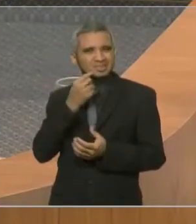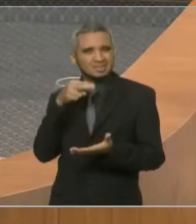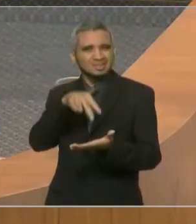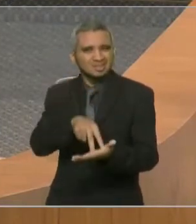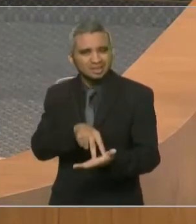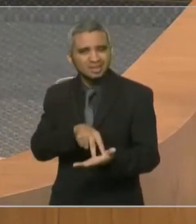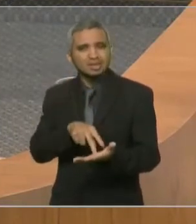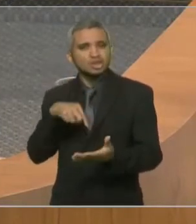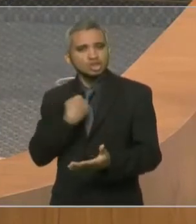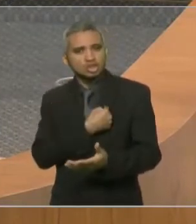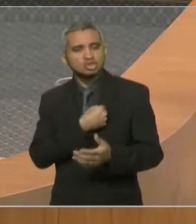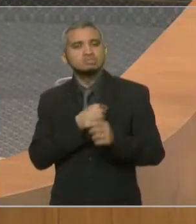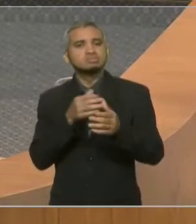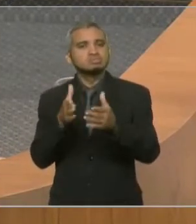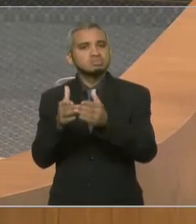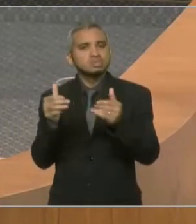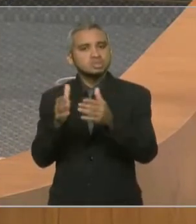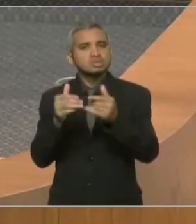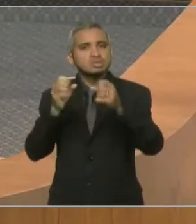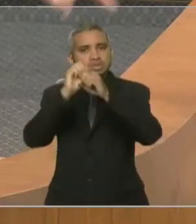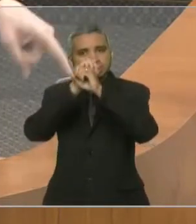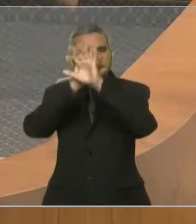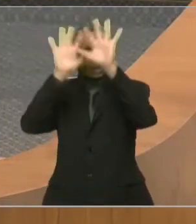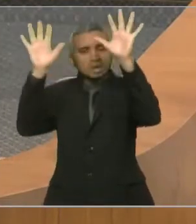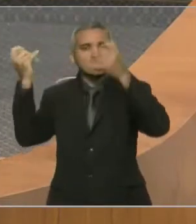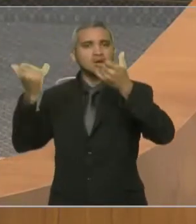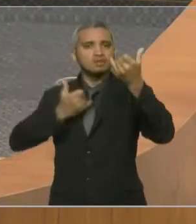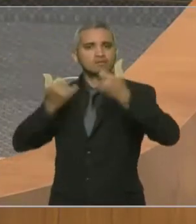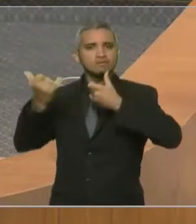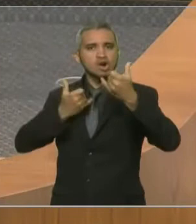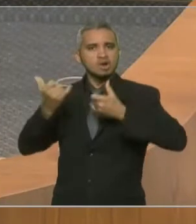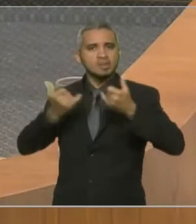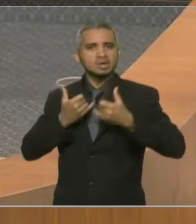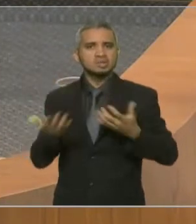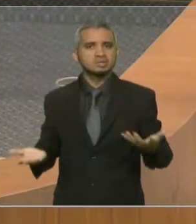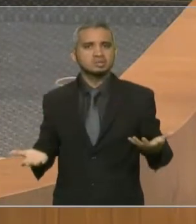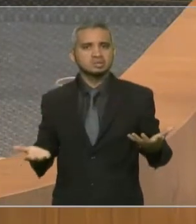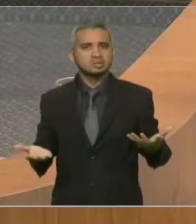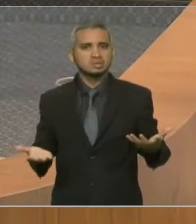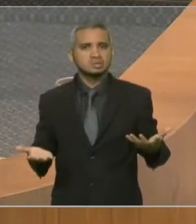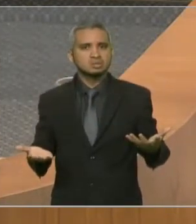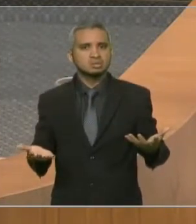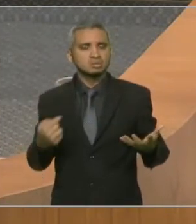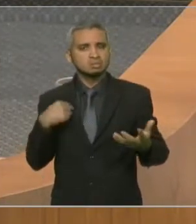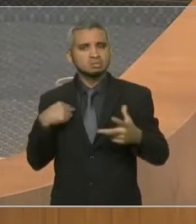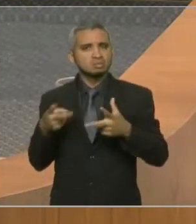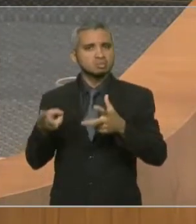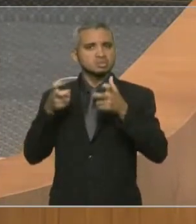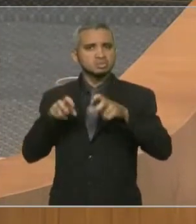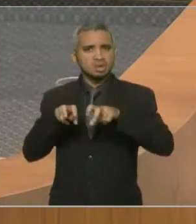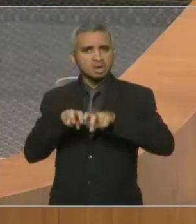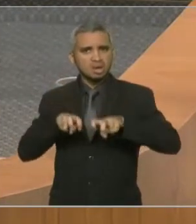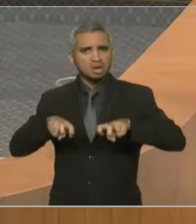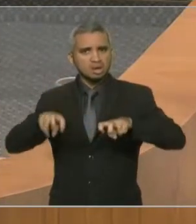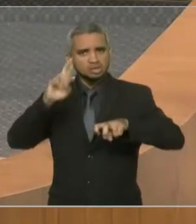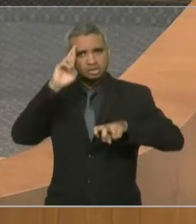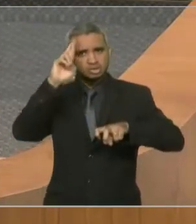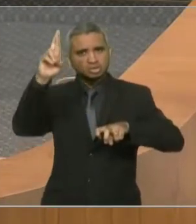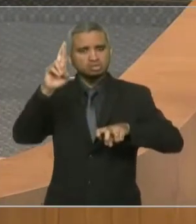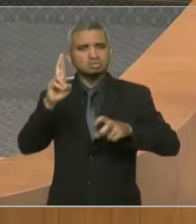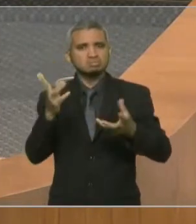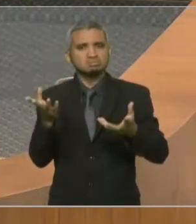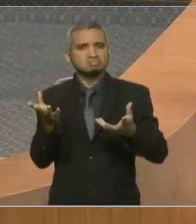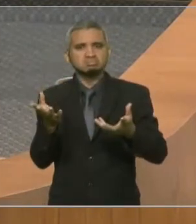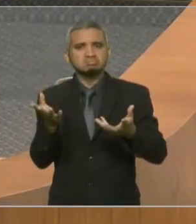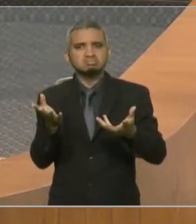a uma conclusão em determinado momento e que a mesa não servia para nada, para pedir informação nenhuma, já que o deputado podia mandar um